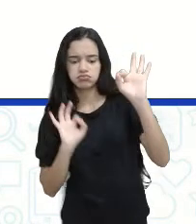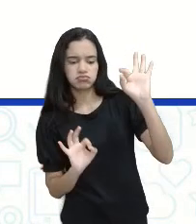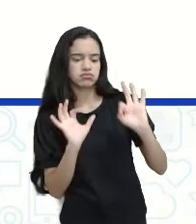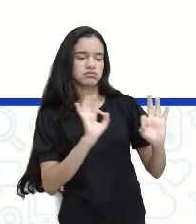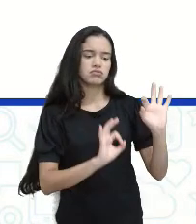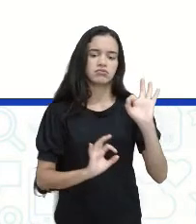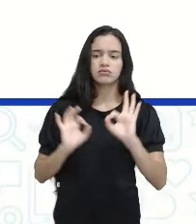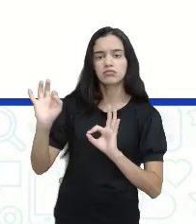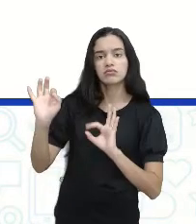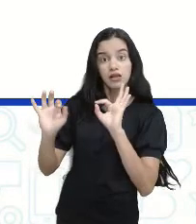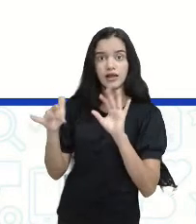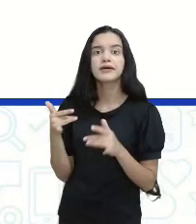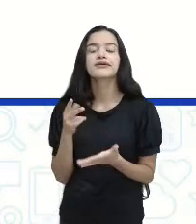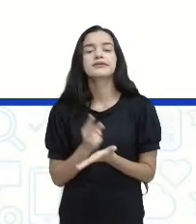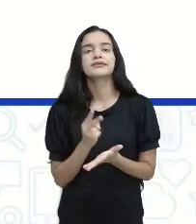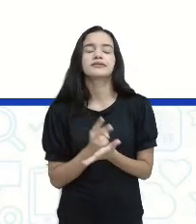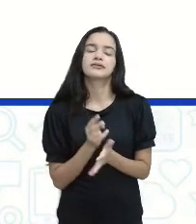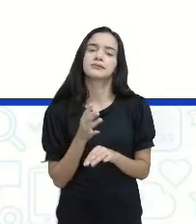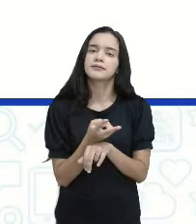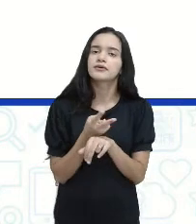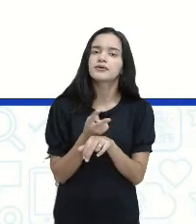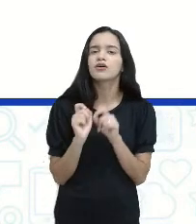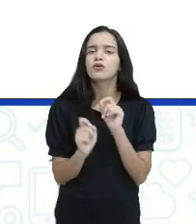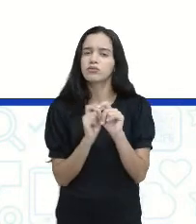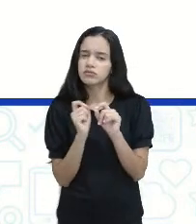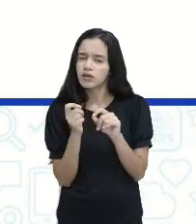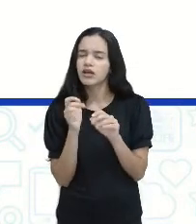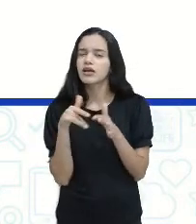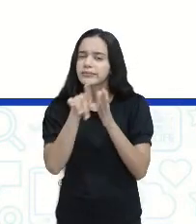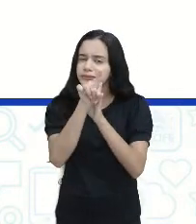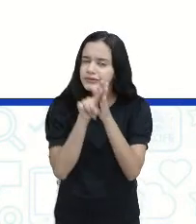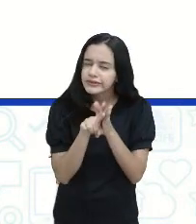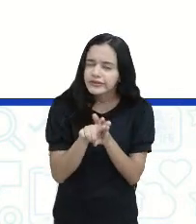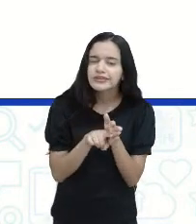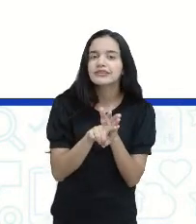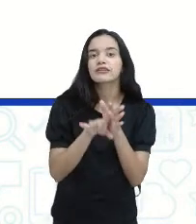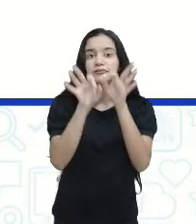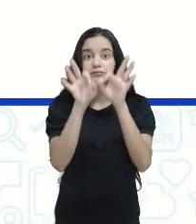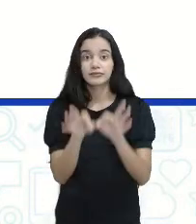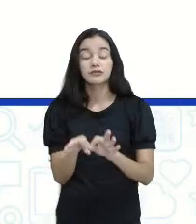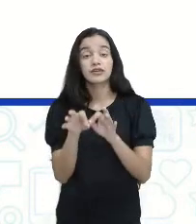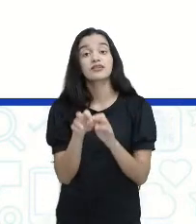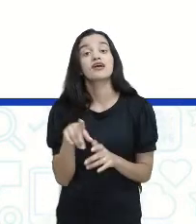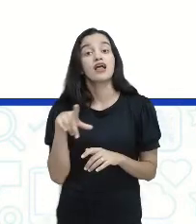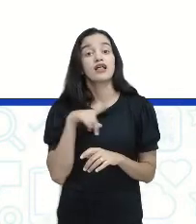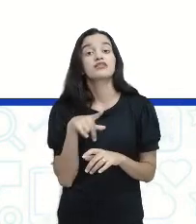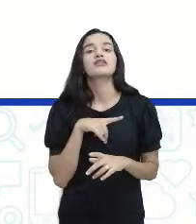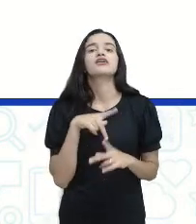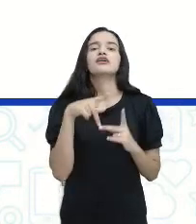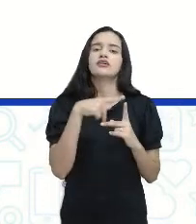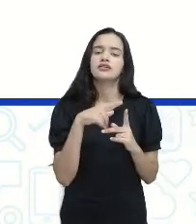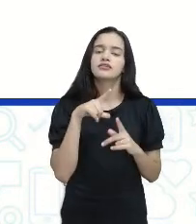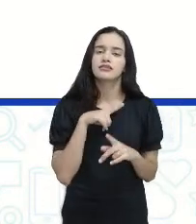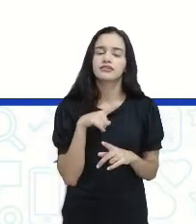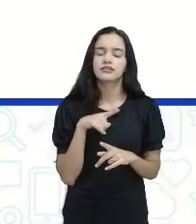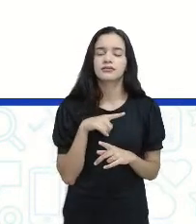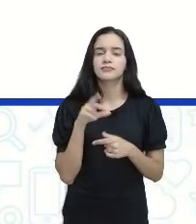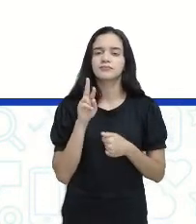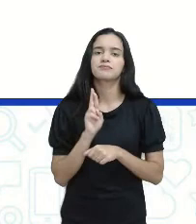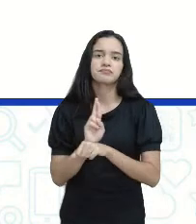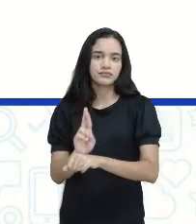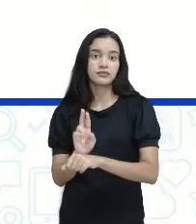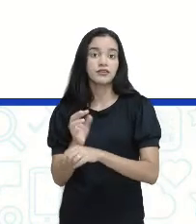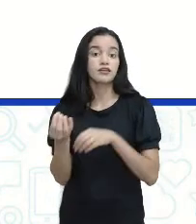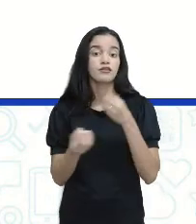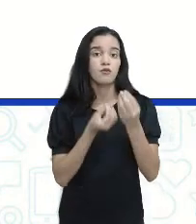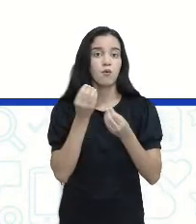outro lado. Então, sempre procurar esse referencial, porque vai ter um quadrinho que a gente vai ter como referência como é que está